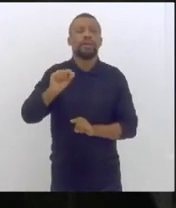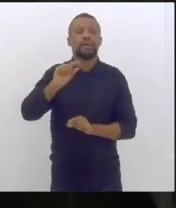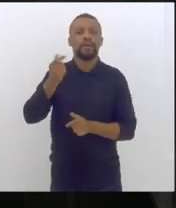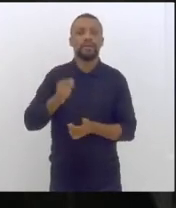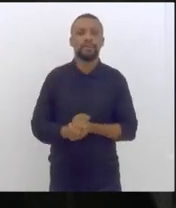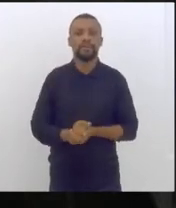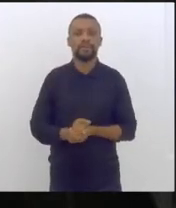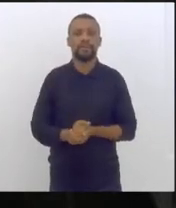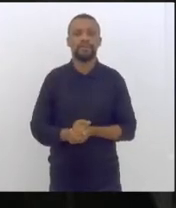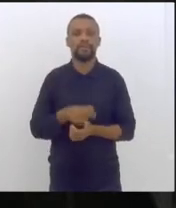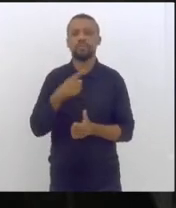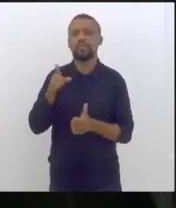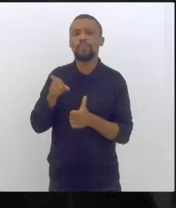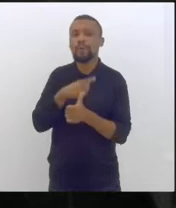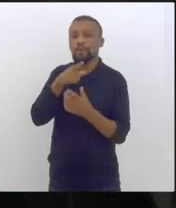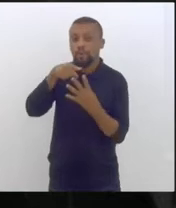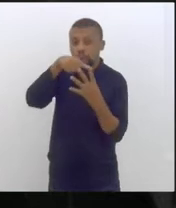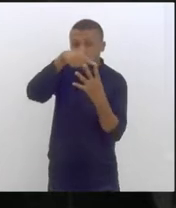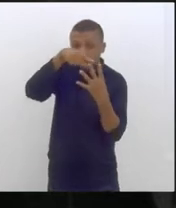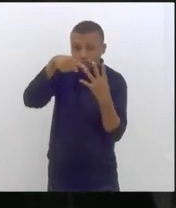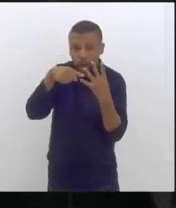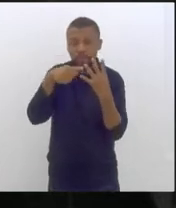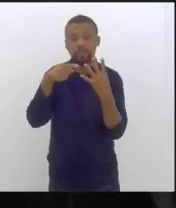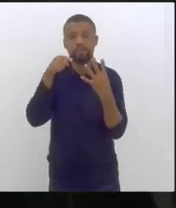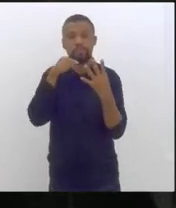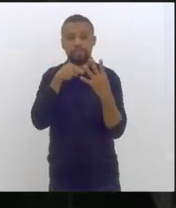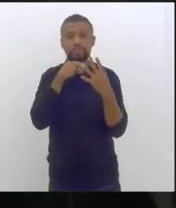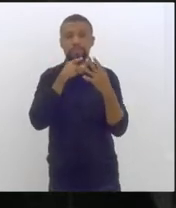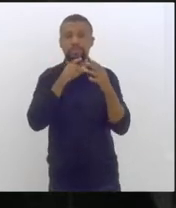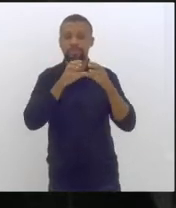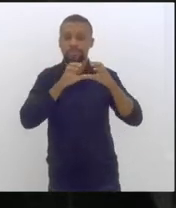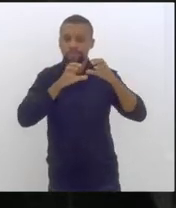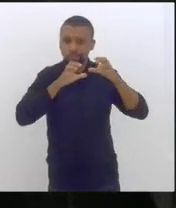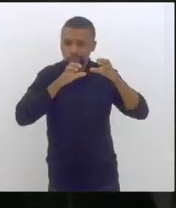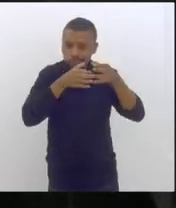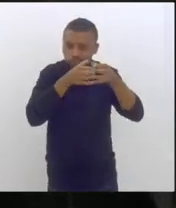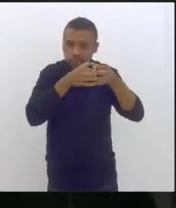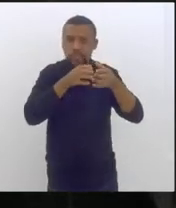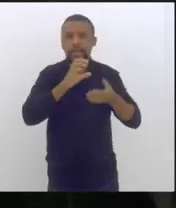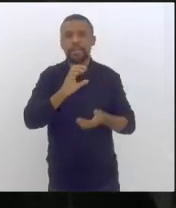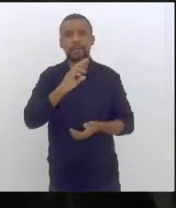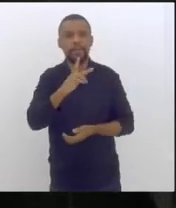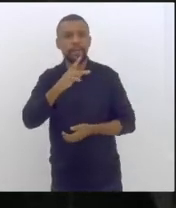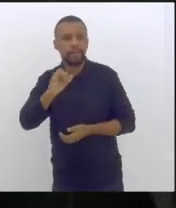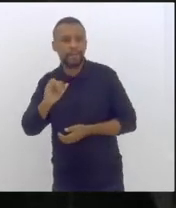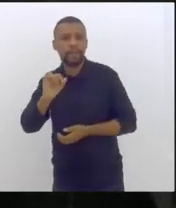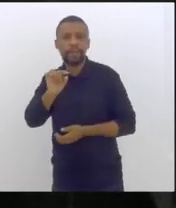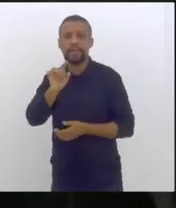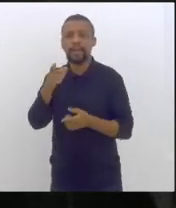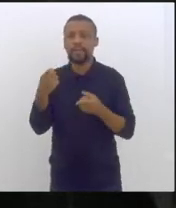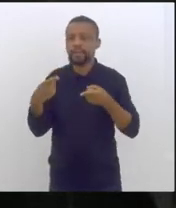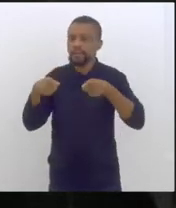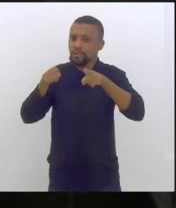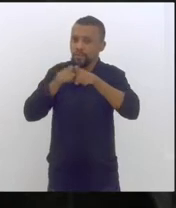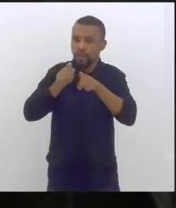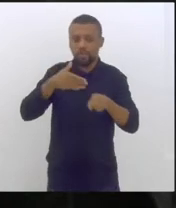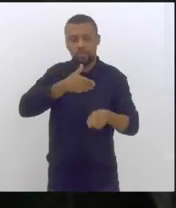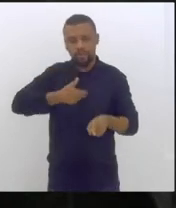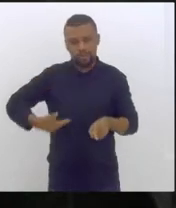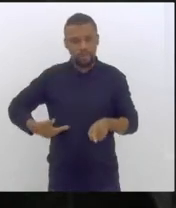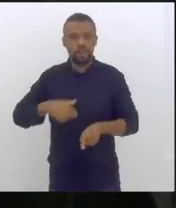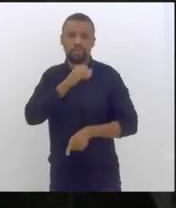quartil da CPI que este convênio entre o governo do